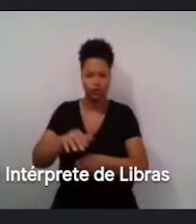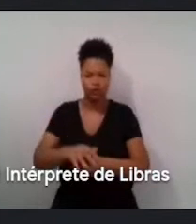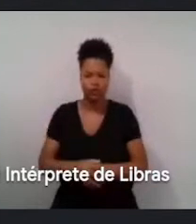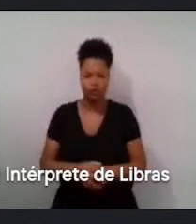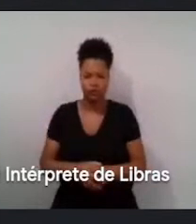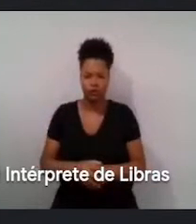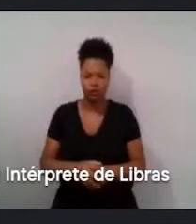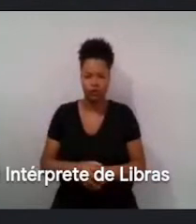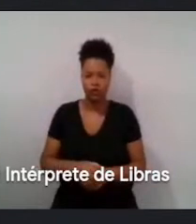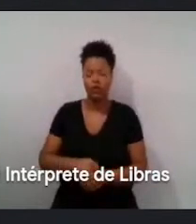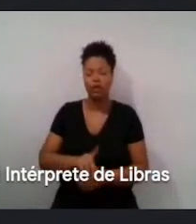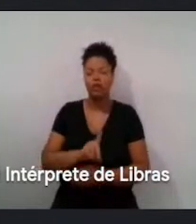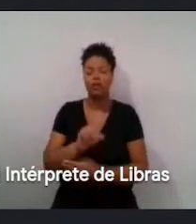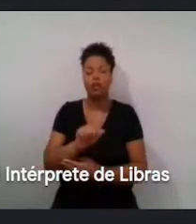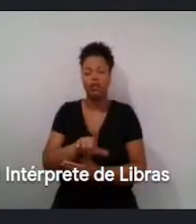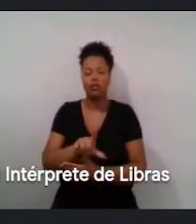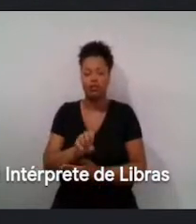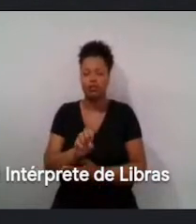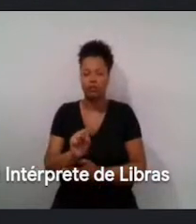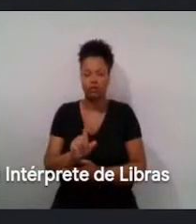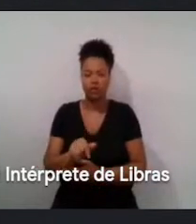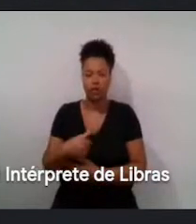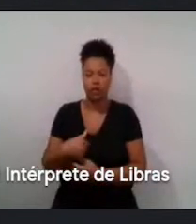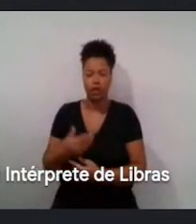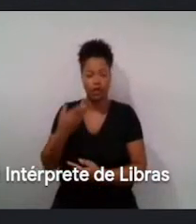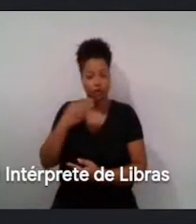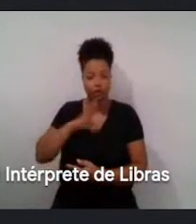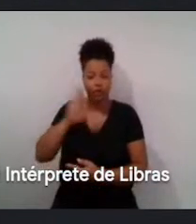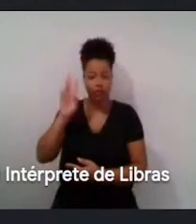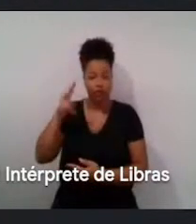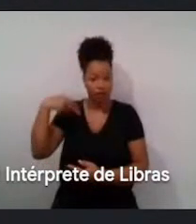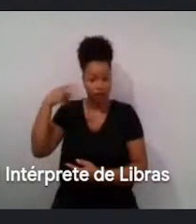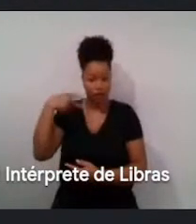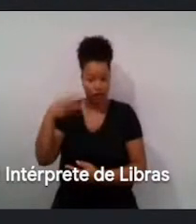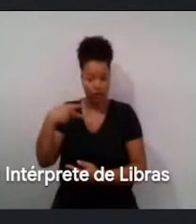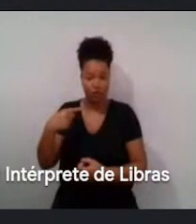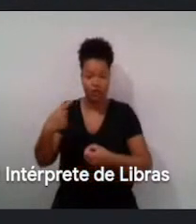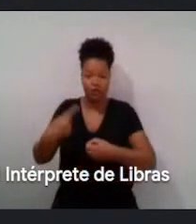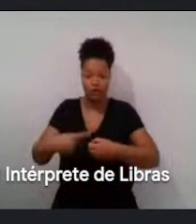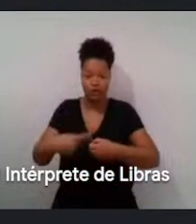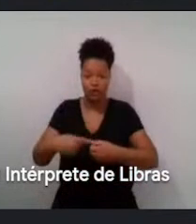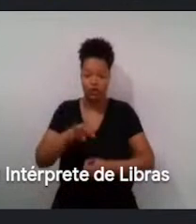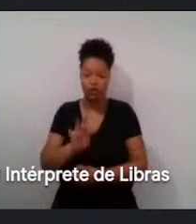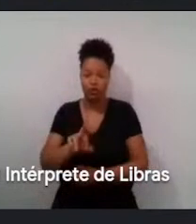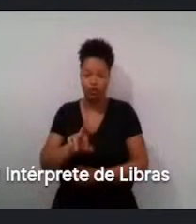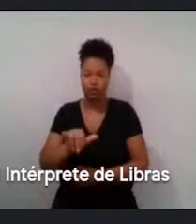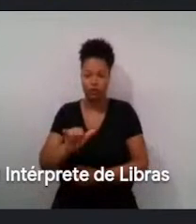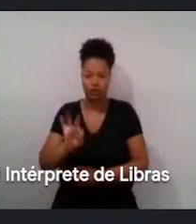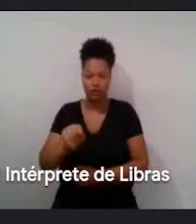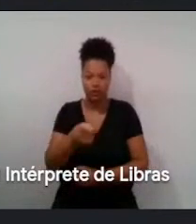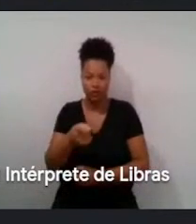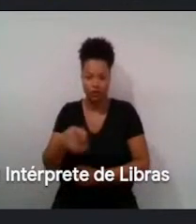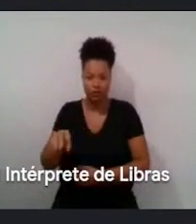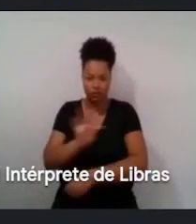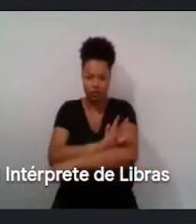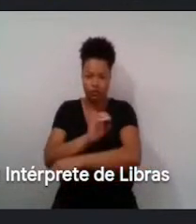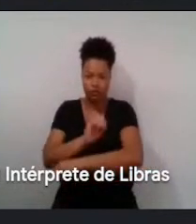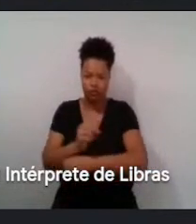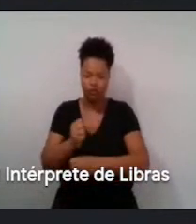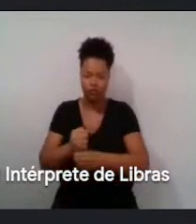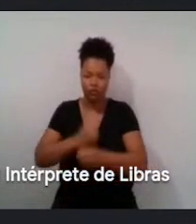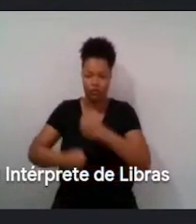de Souza Ferreira, que concorreu ao cargo de vereador no município de Tupirama, Tocantins, nas eleições municipais de